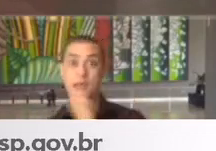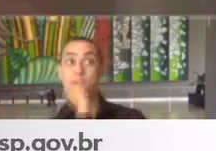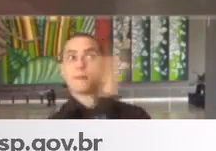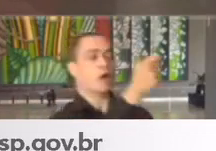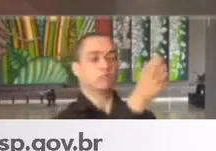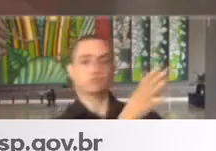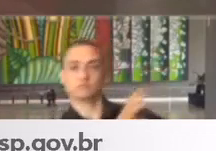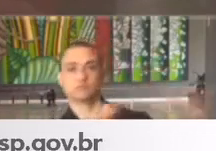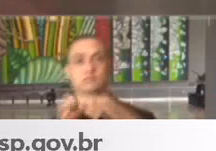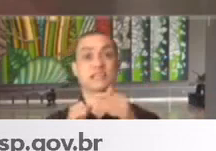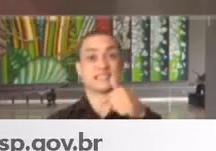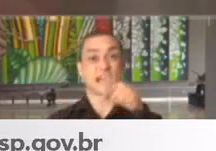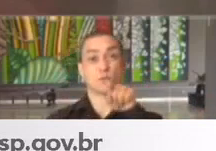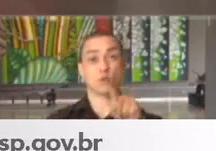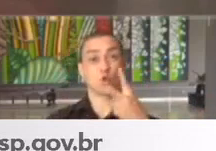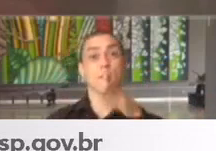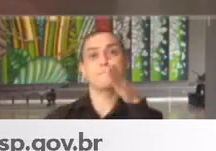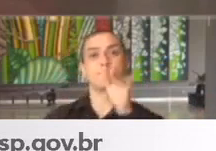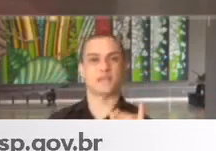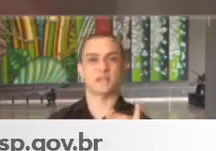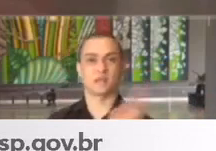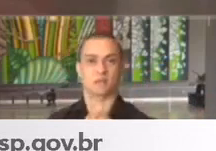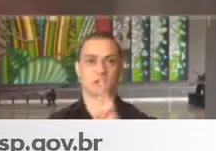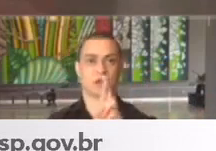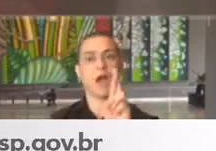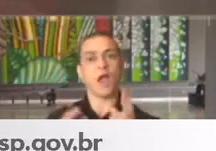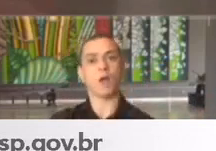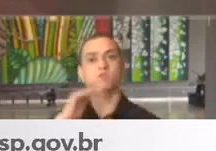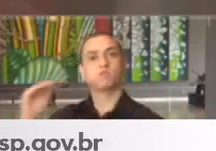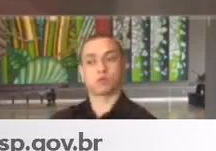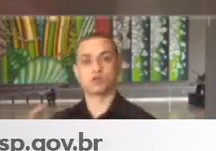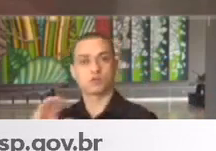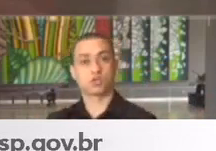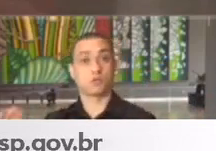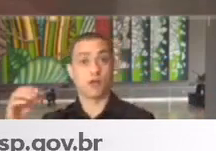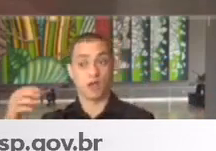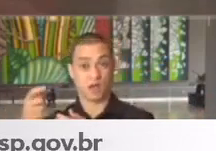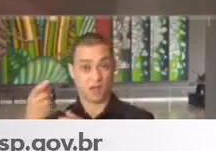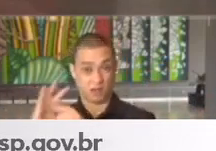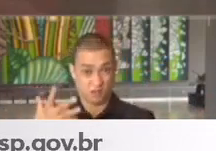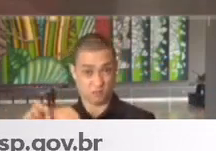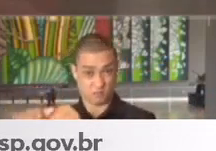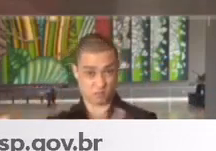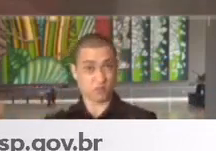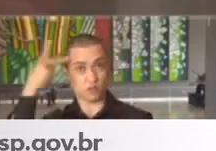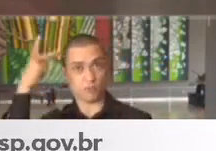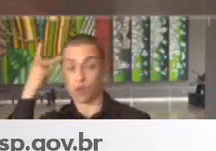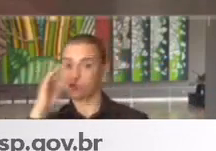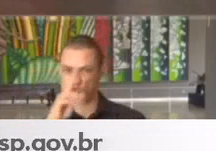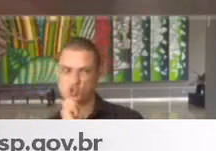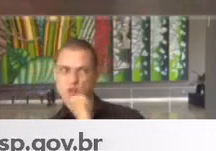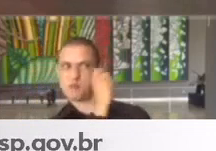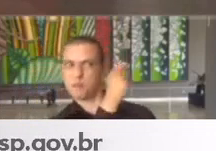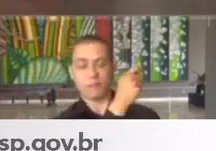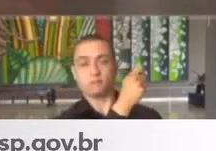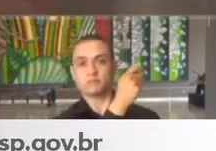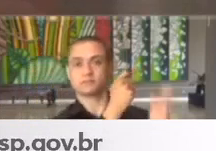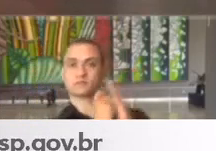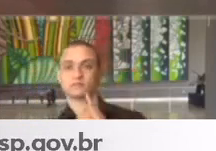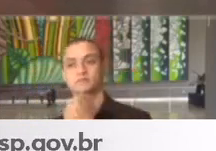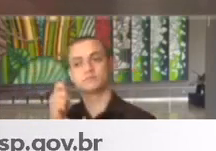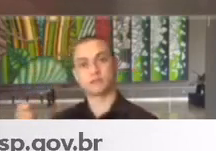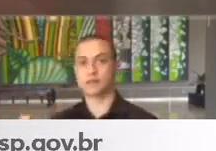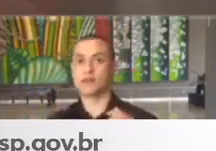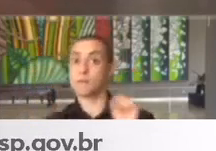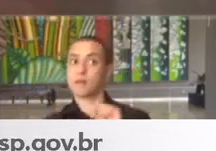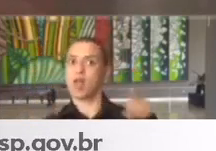R$7,2 bilhões para o enfrentamento da epidemia em São Paulo. A totalidade, repito, desses recursos que nós conseguimos sustar o